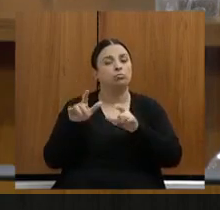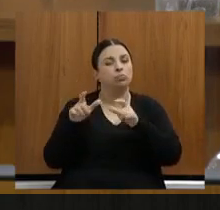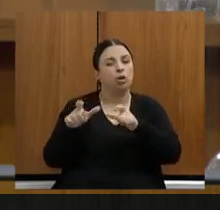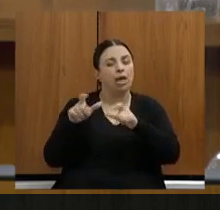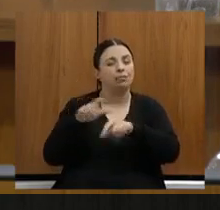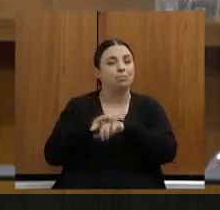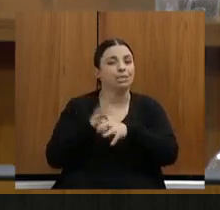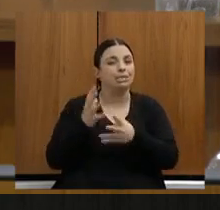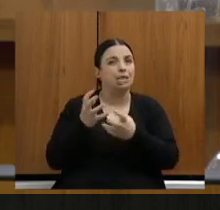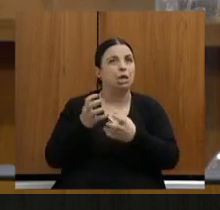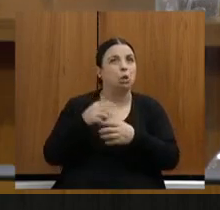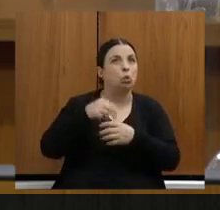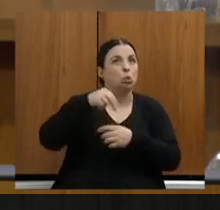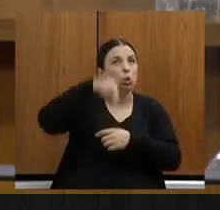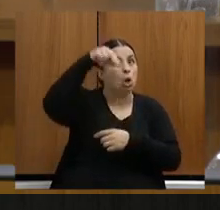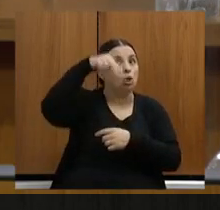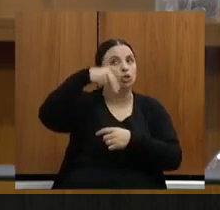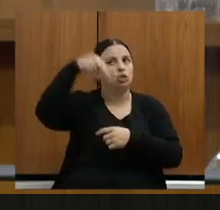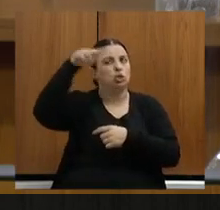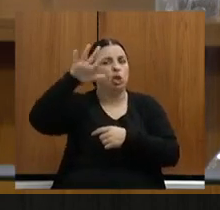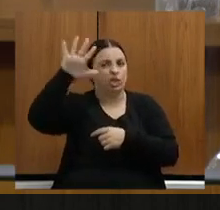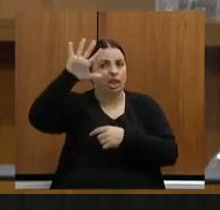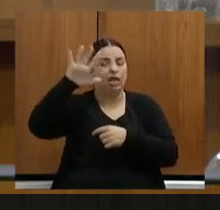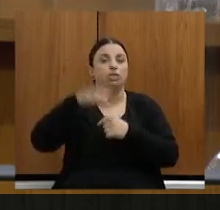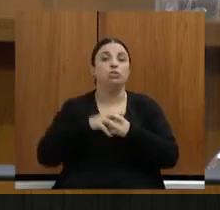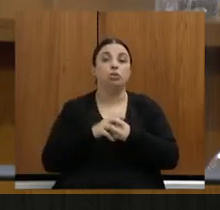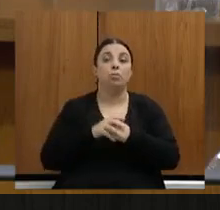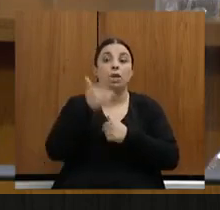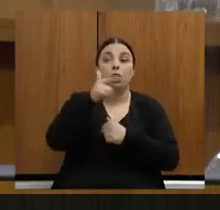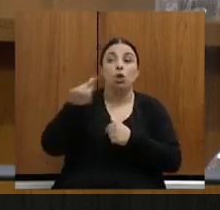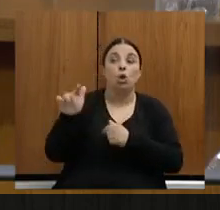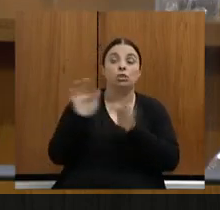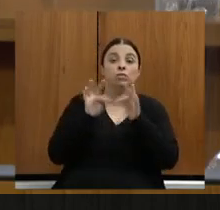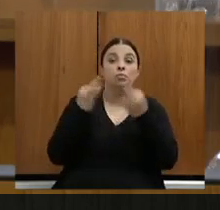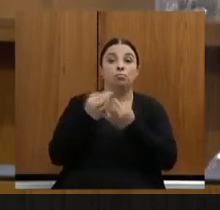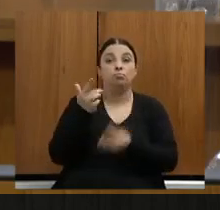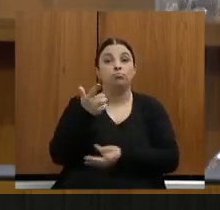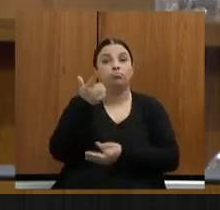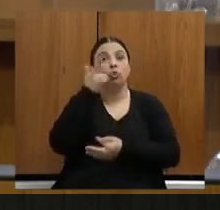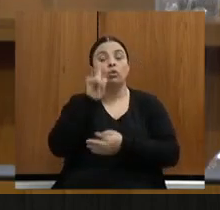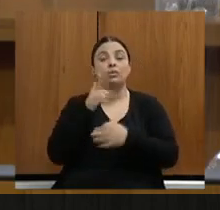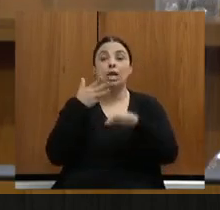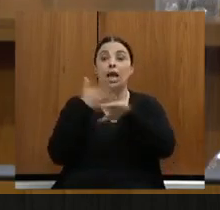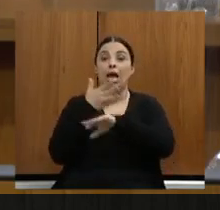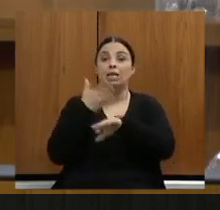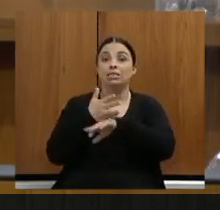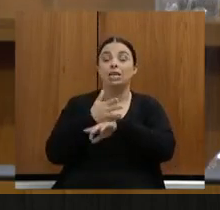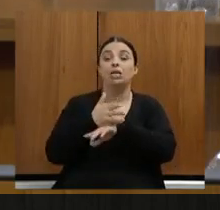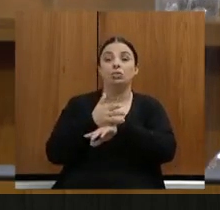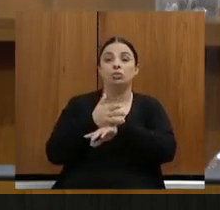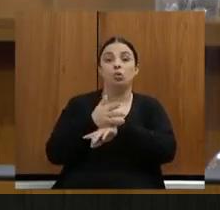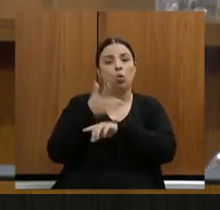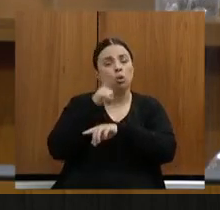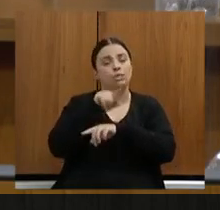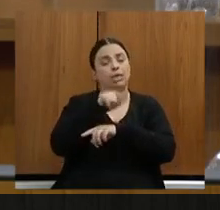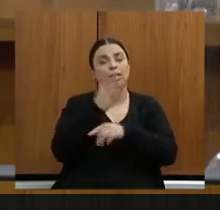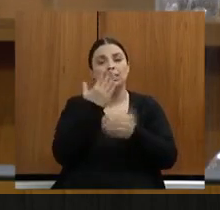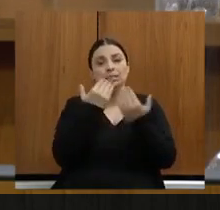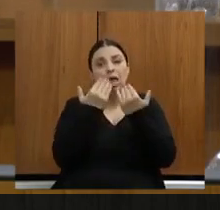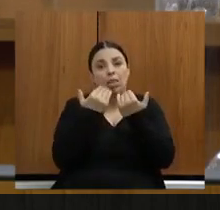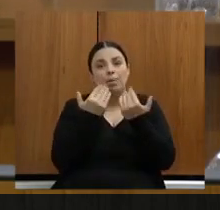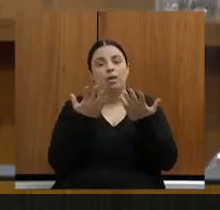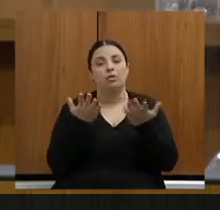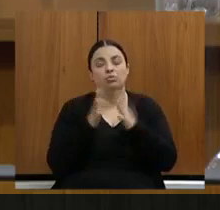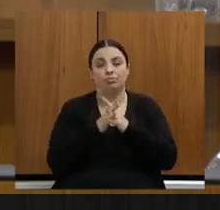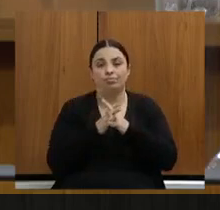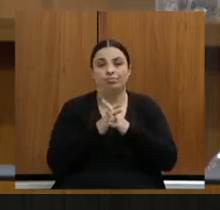norte região Nordeste para que esses outras famílias também tenham acesso a esses alimentos a gente observa aqui